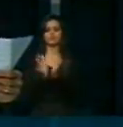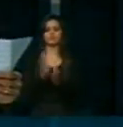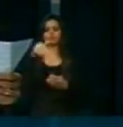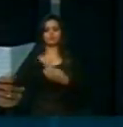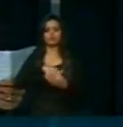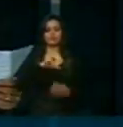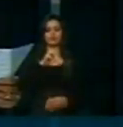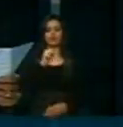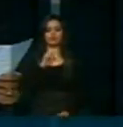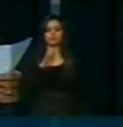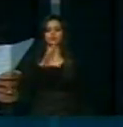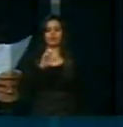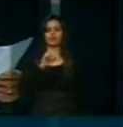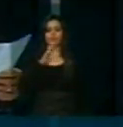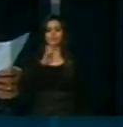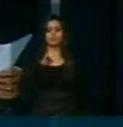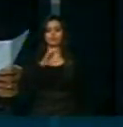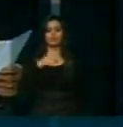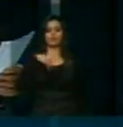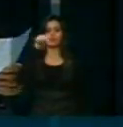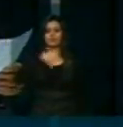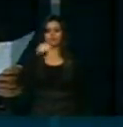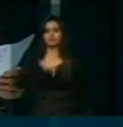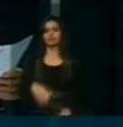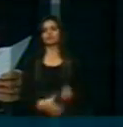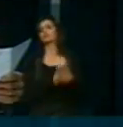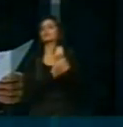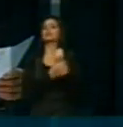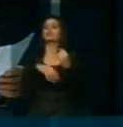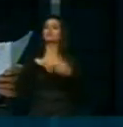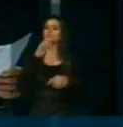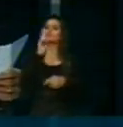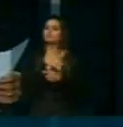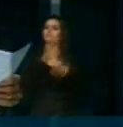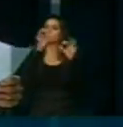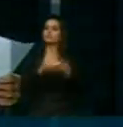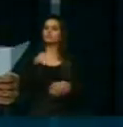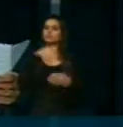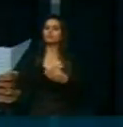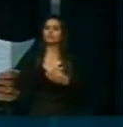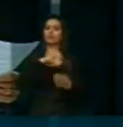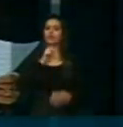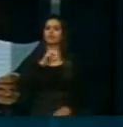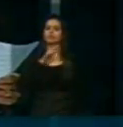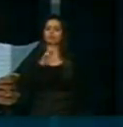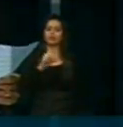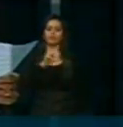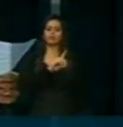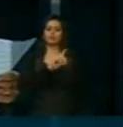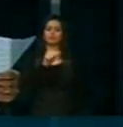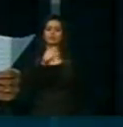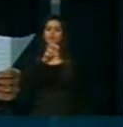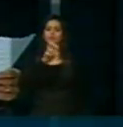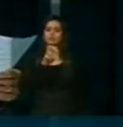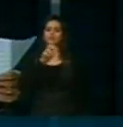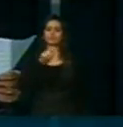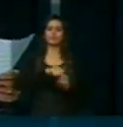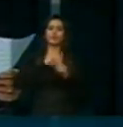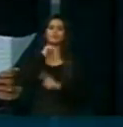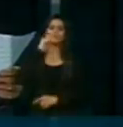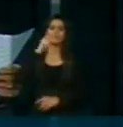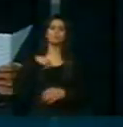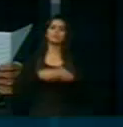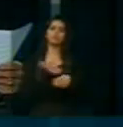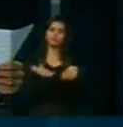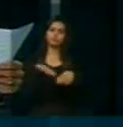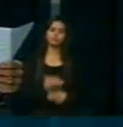de Castelo Branco. Esta casa que assegurou a eleição de Castelo Branco, votou e no dia 15 de abril ele assumiu. Jornal do Brasil